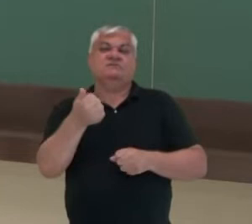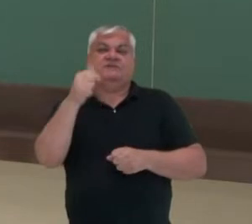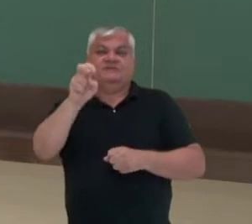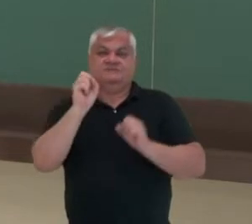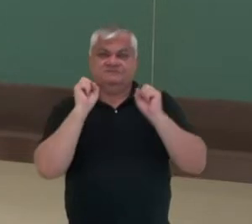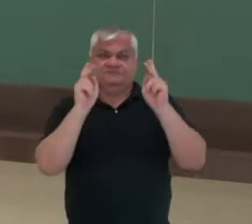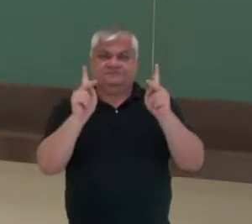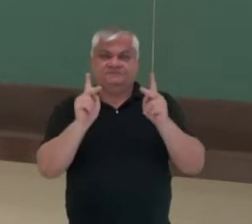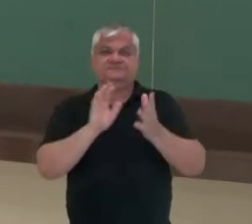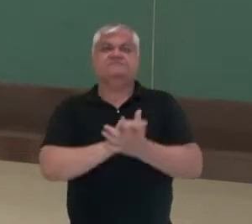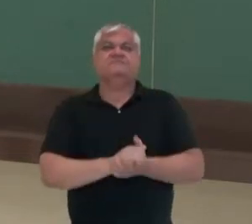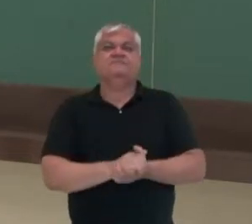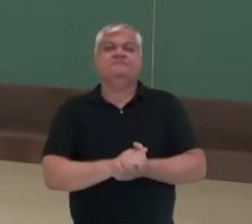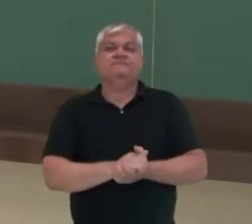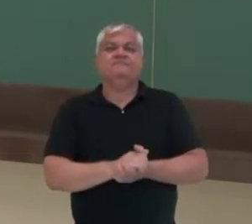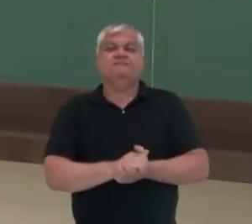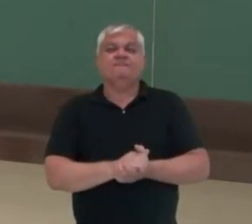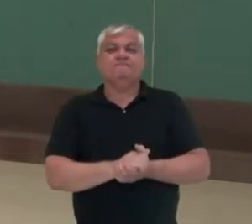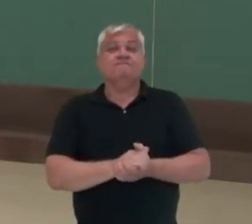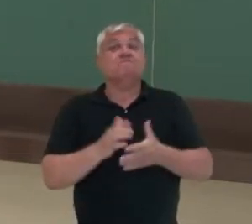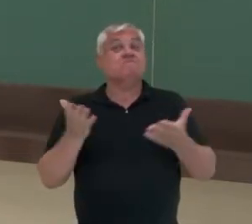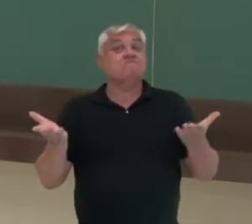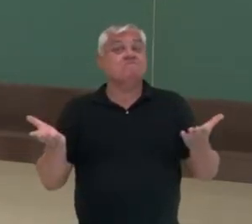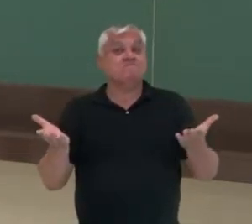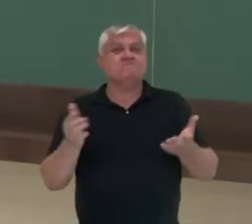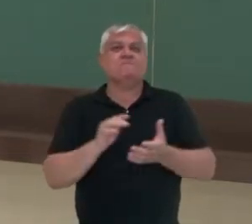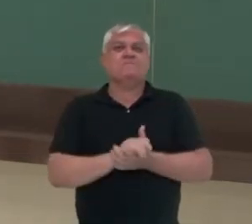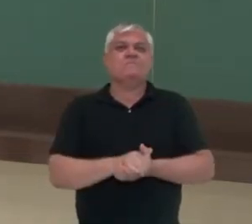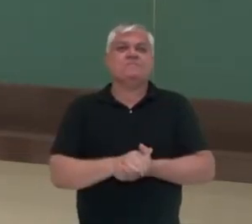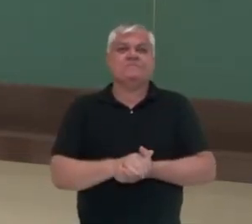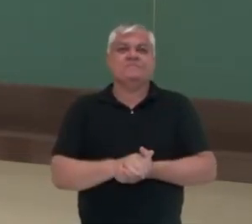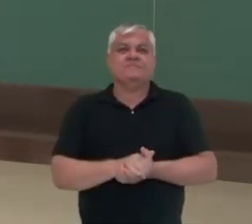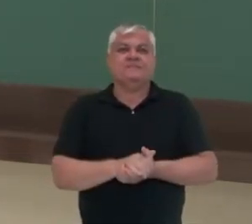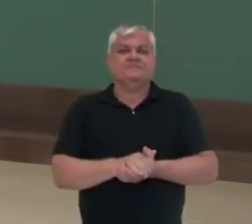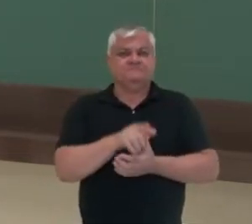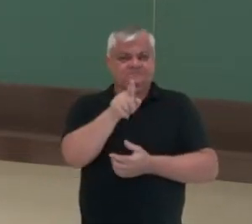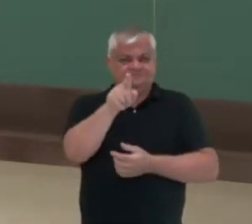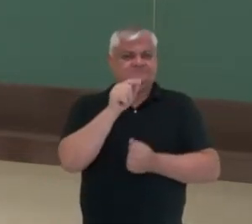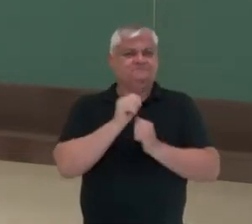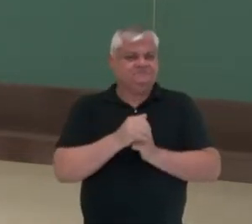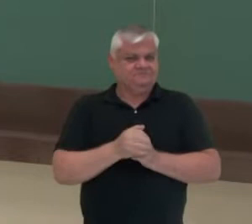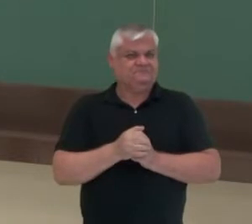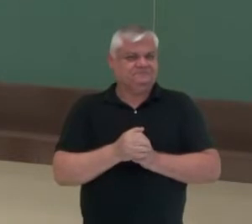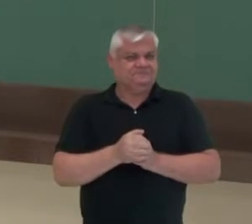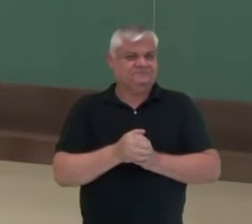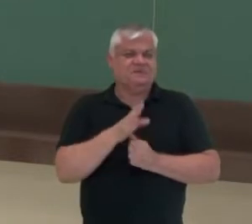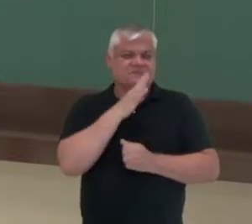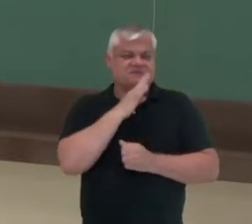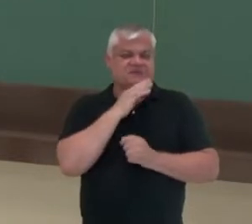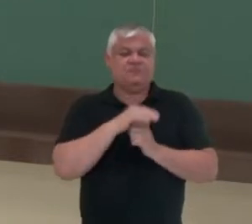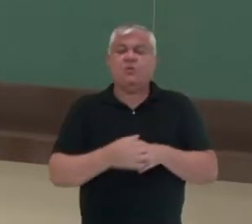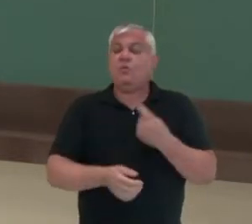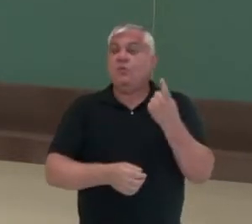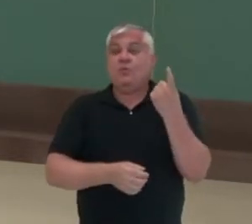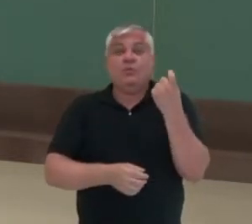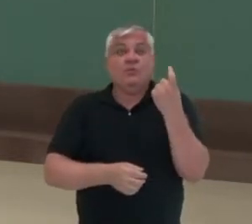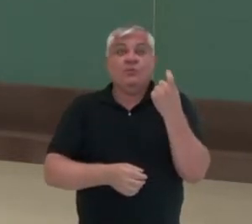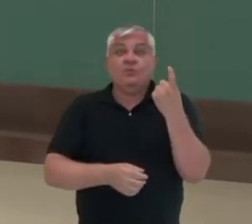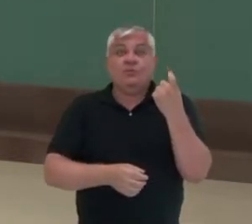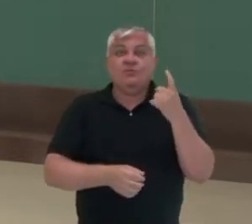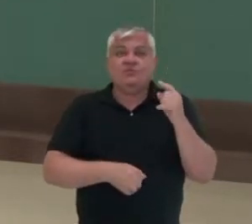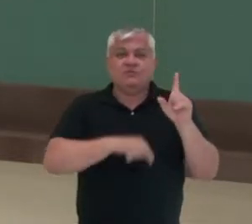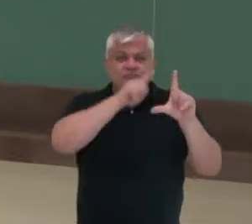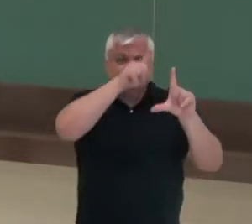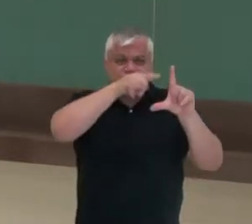joia. E aí, olha só, veja aqui comigo, você sabia, né, que um único, olha só, num único gráfico